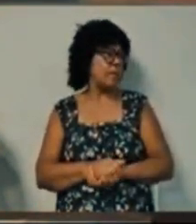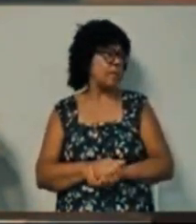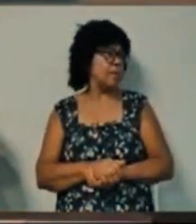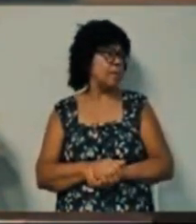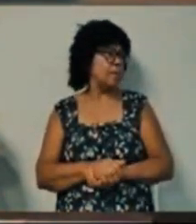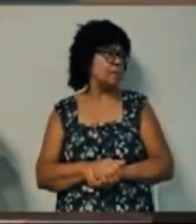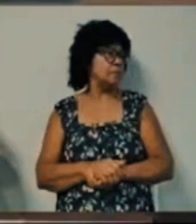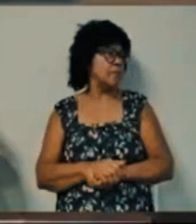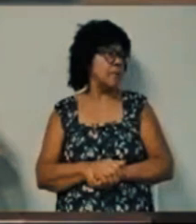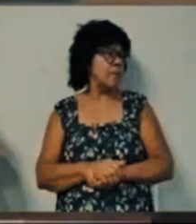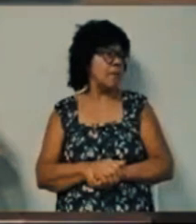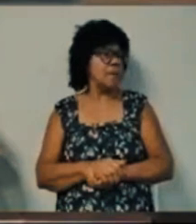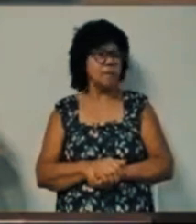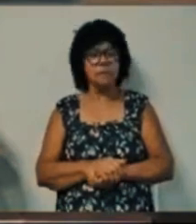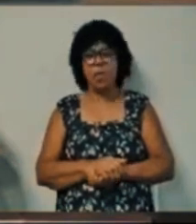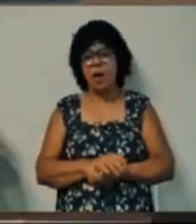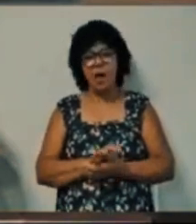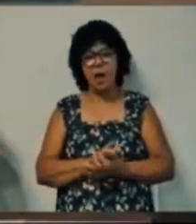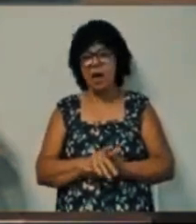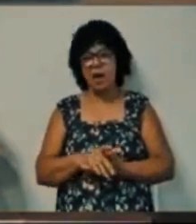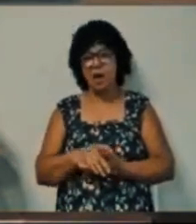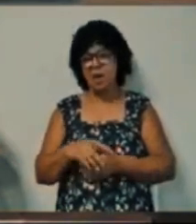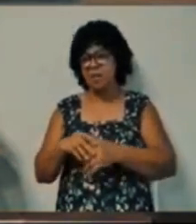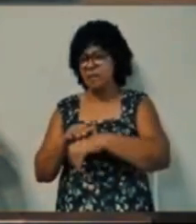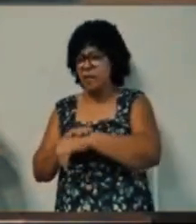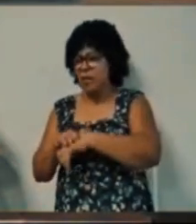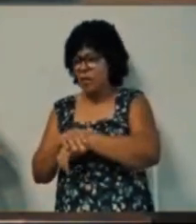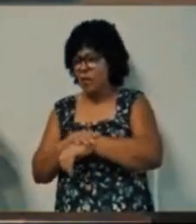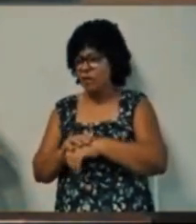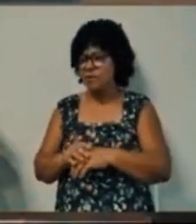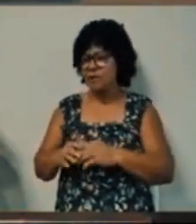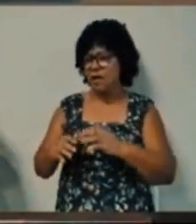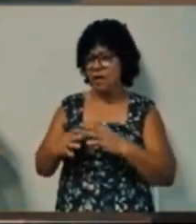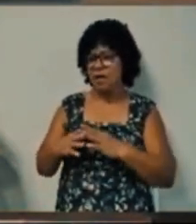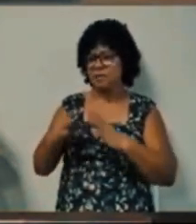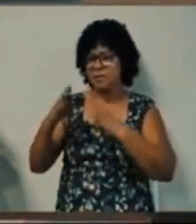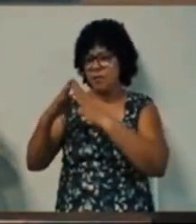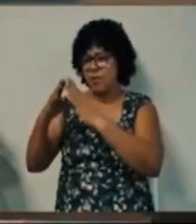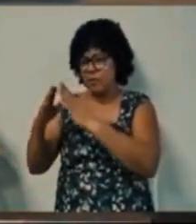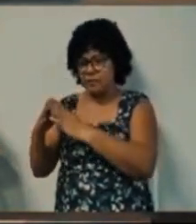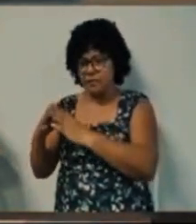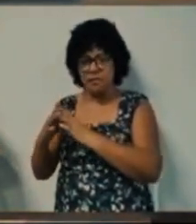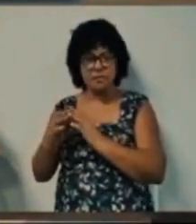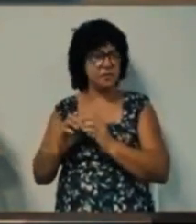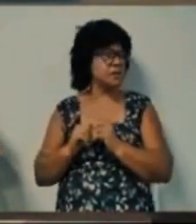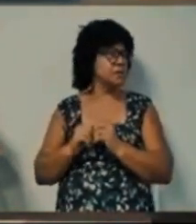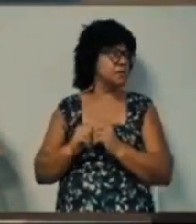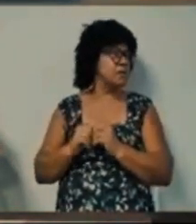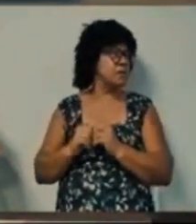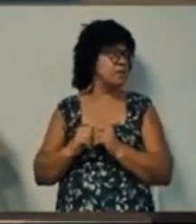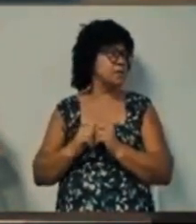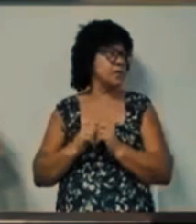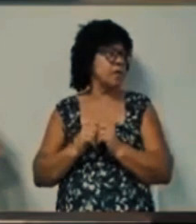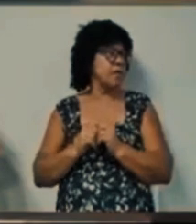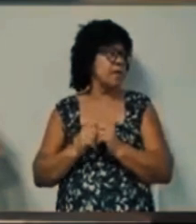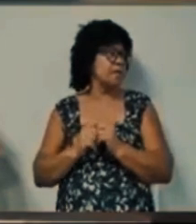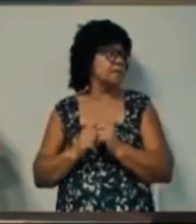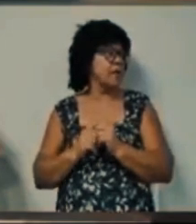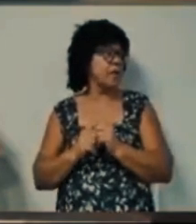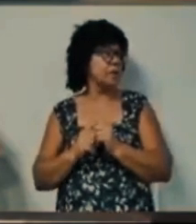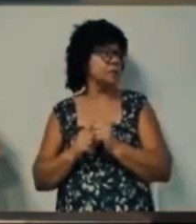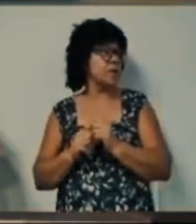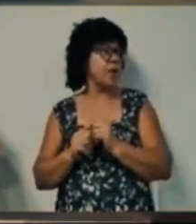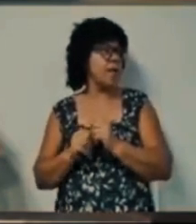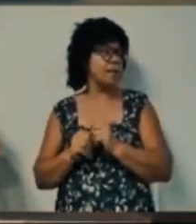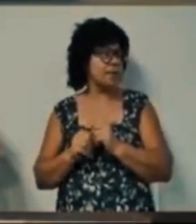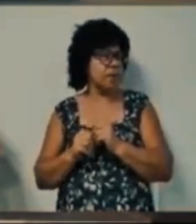Eu vou falar com o meu vizinho ali, que ele tem as cartas de Éfeso, e elas são tira e queda.